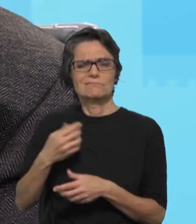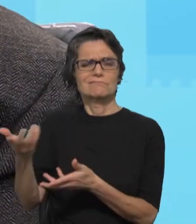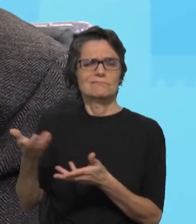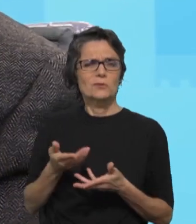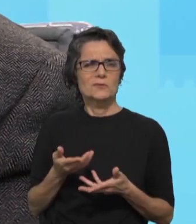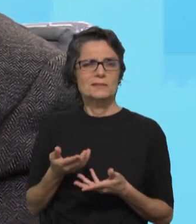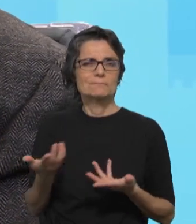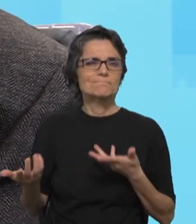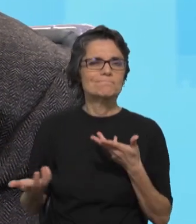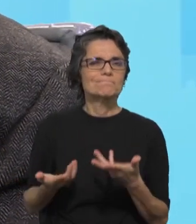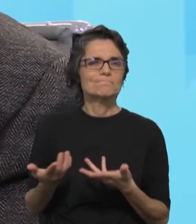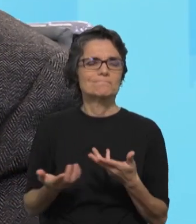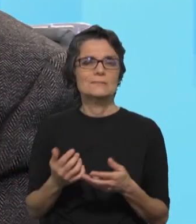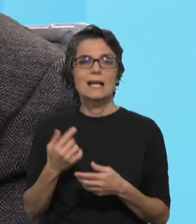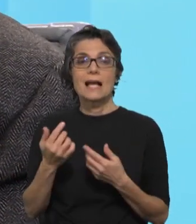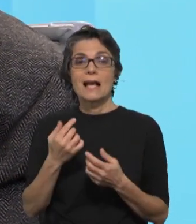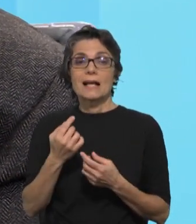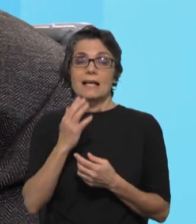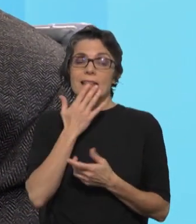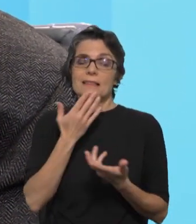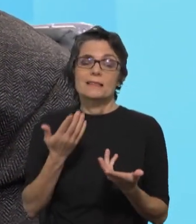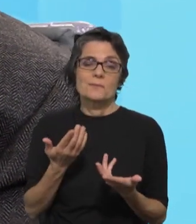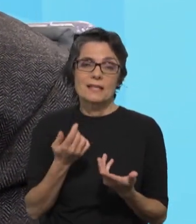face às divergências,